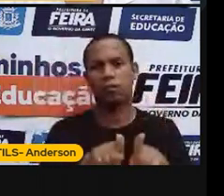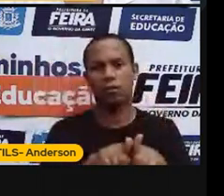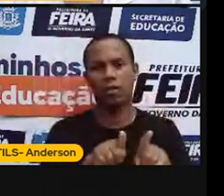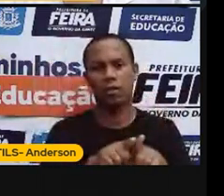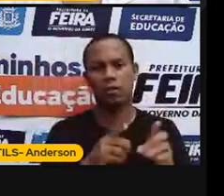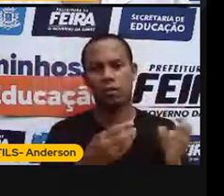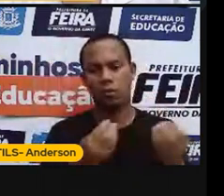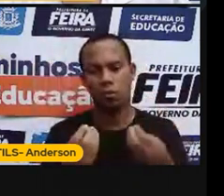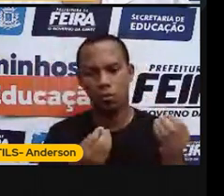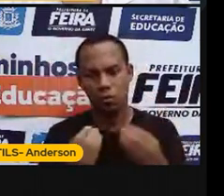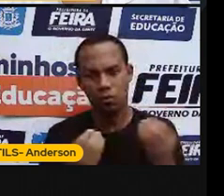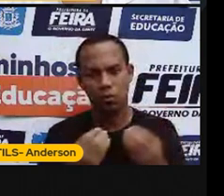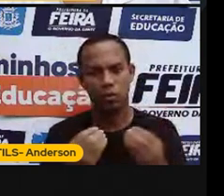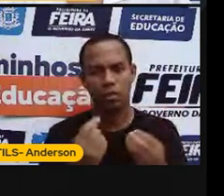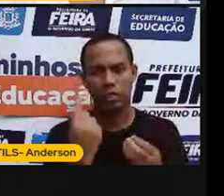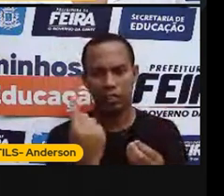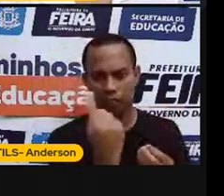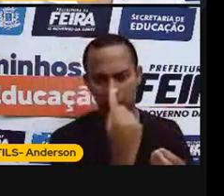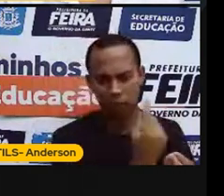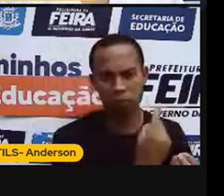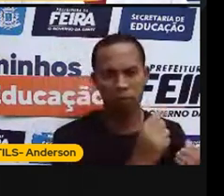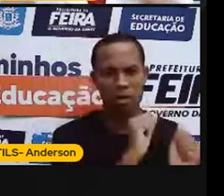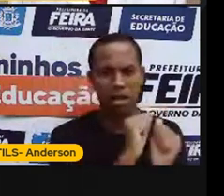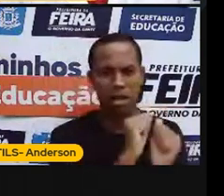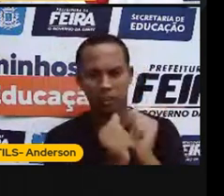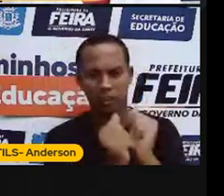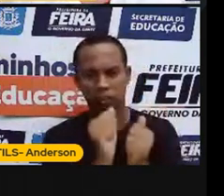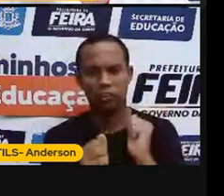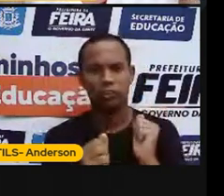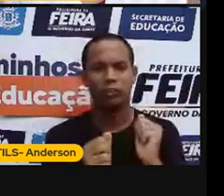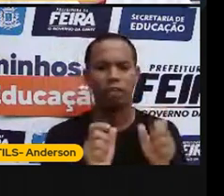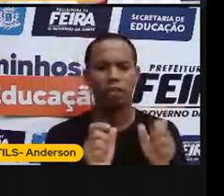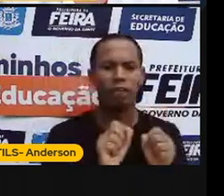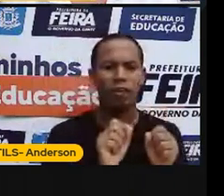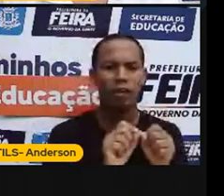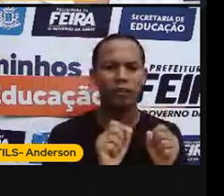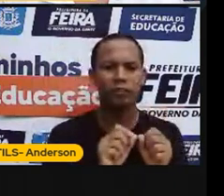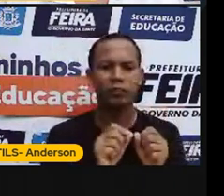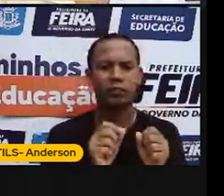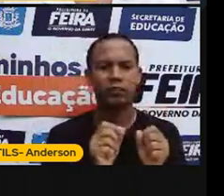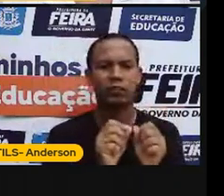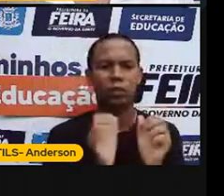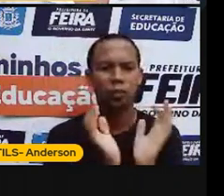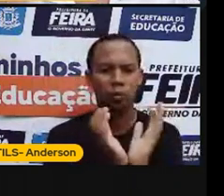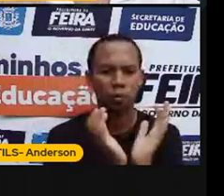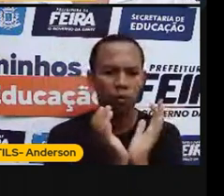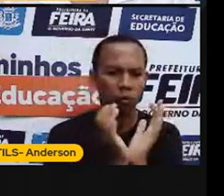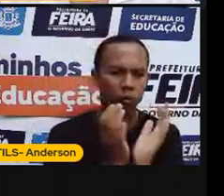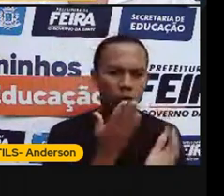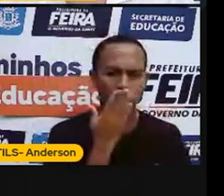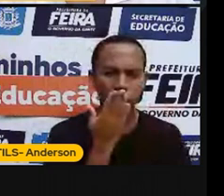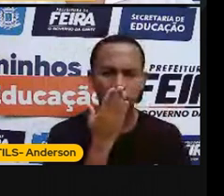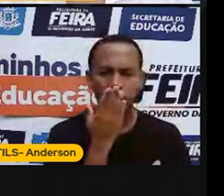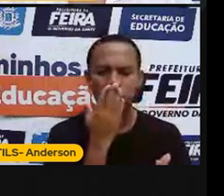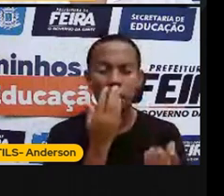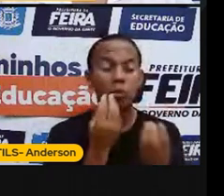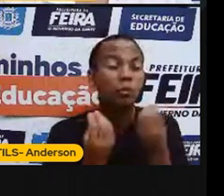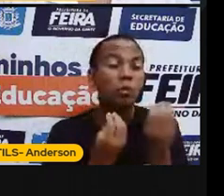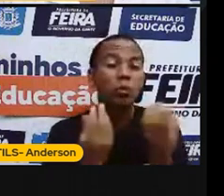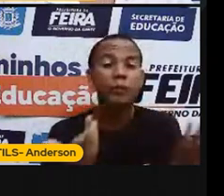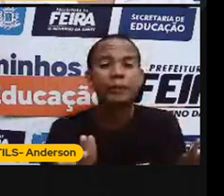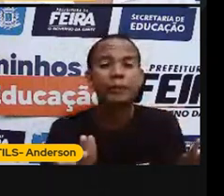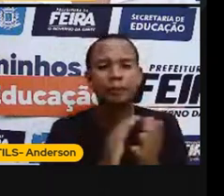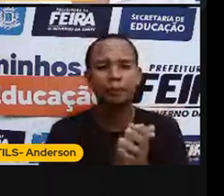como eles produzem sua arte. A Pro, desde do início, vem falando sobre a questão dessa identidade,